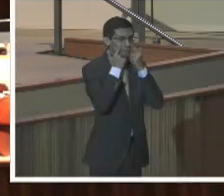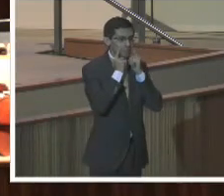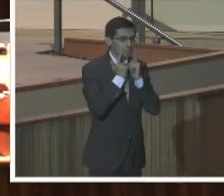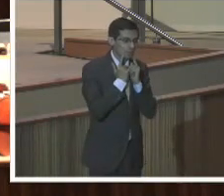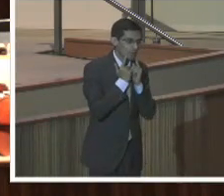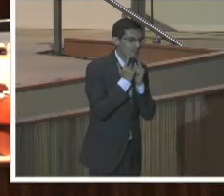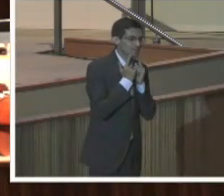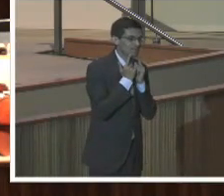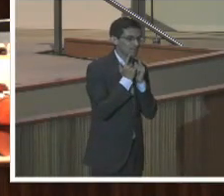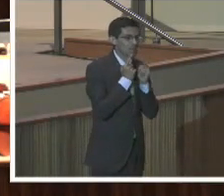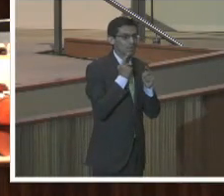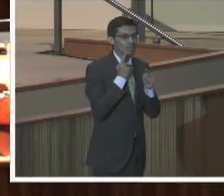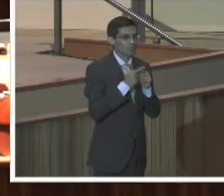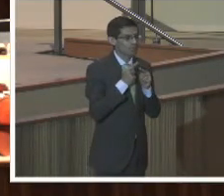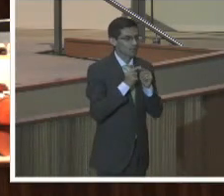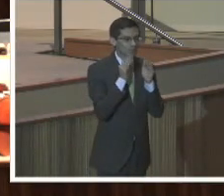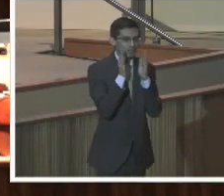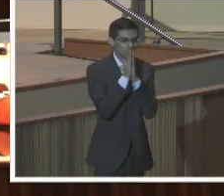Vocês estão entendendo?